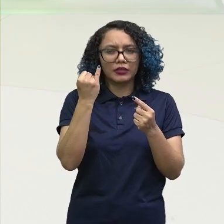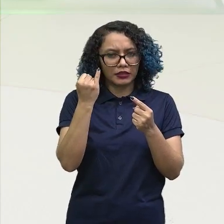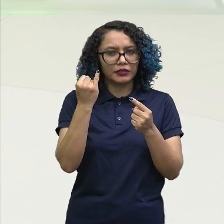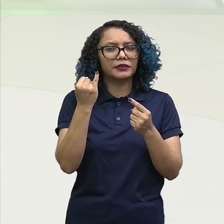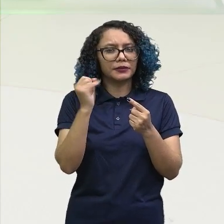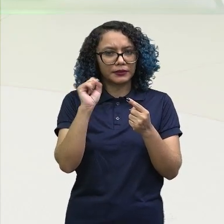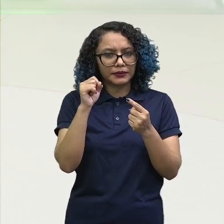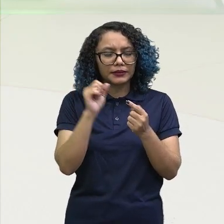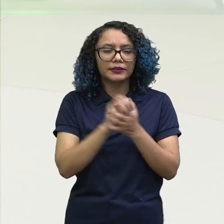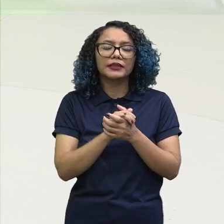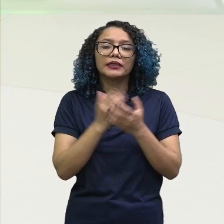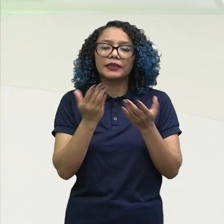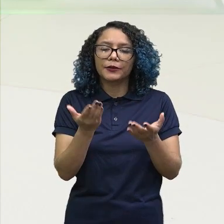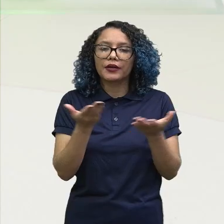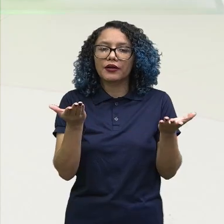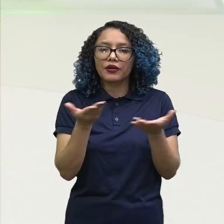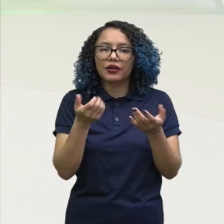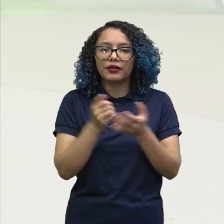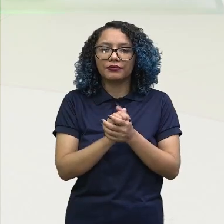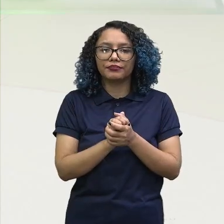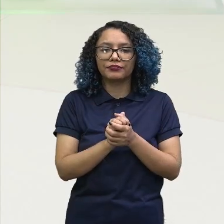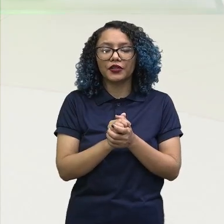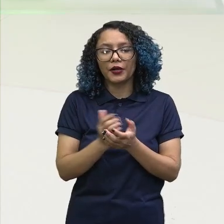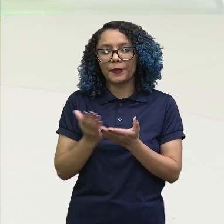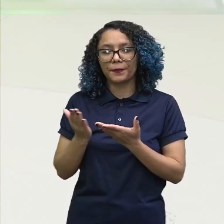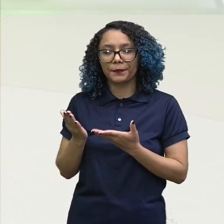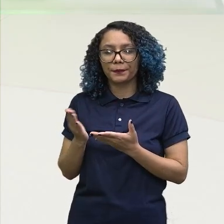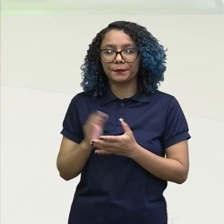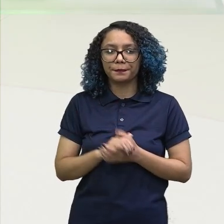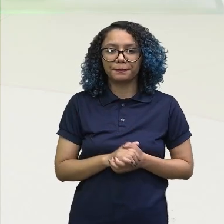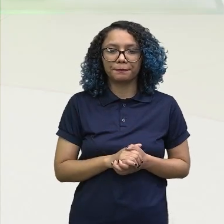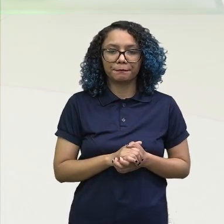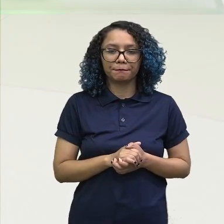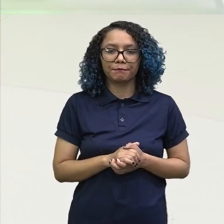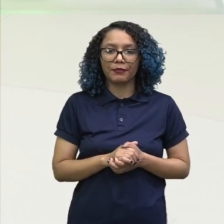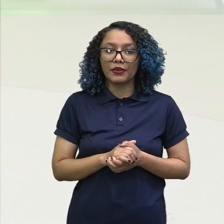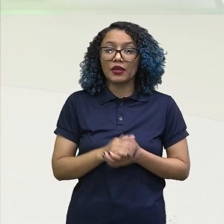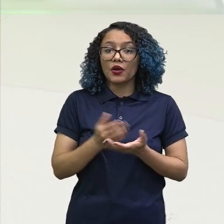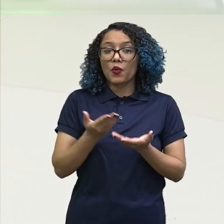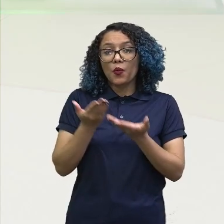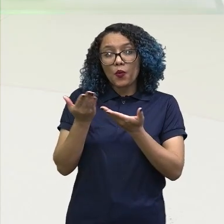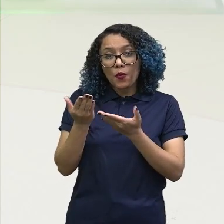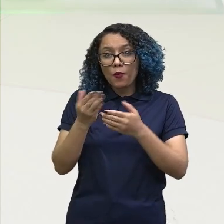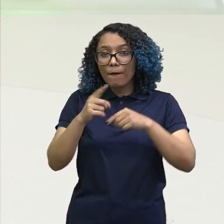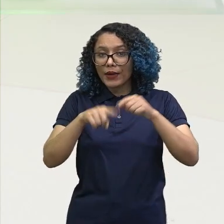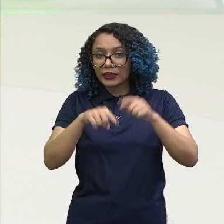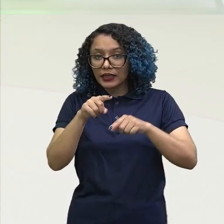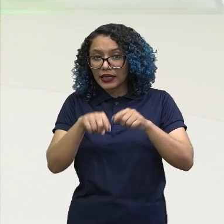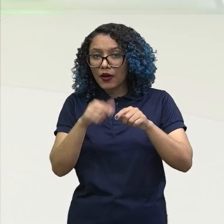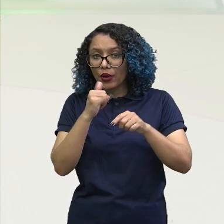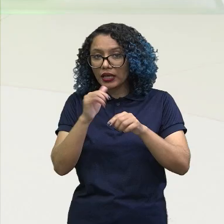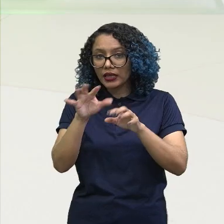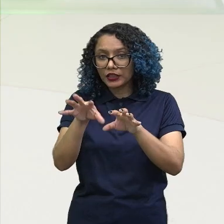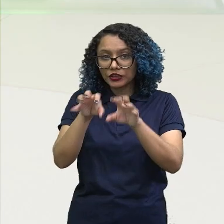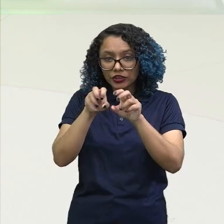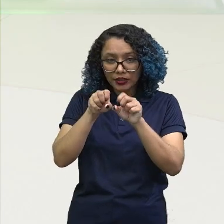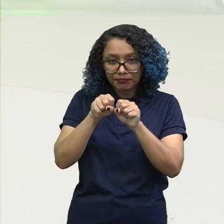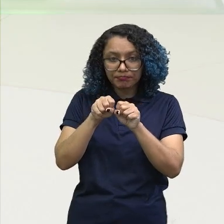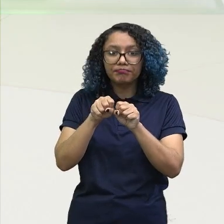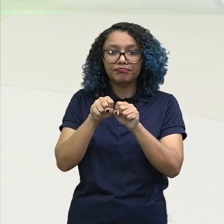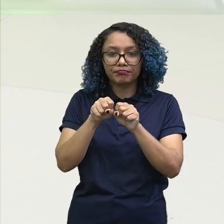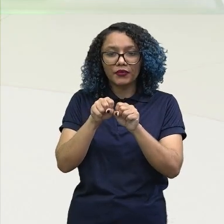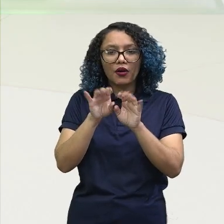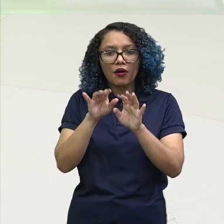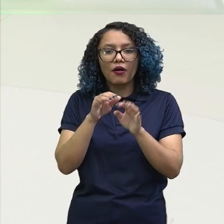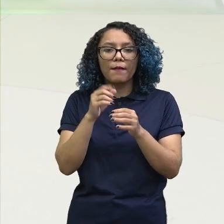agora trago para você, olha aqui que temos um receptor. Mas imaginem que aparece aí,